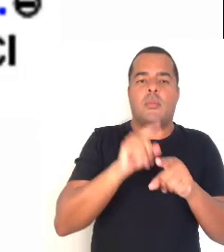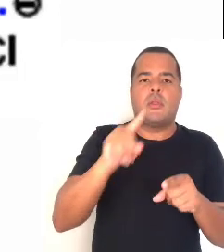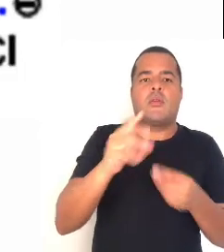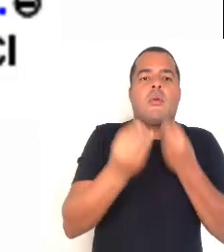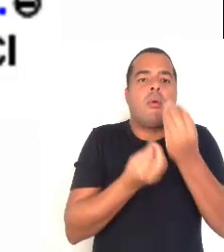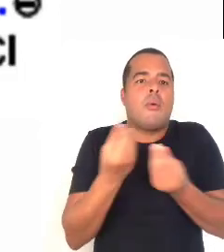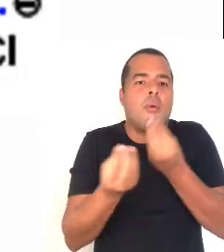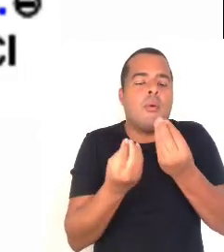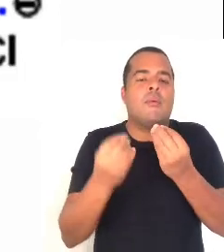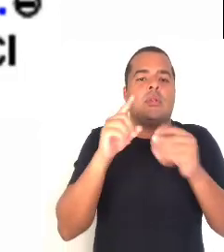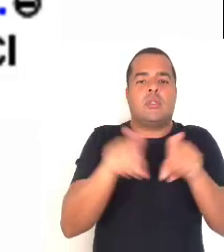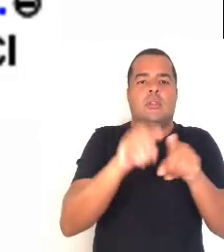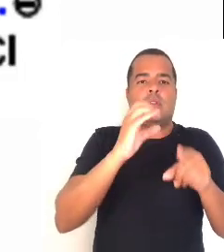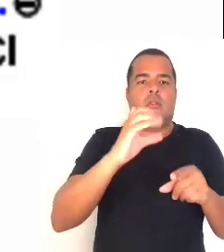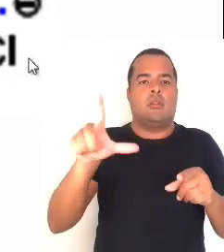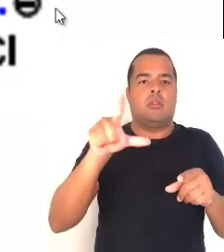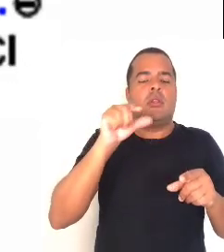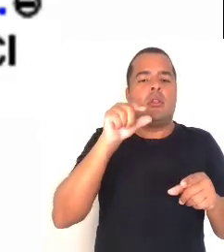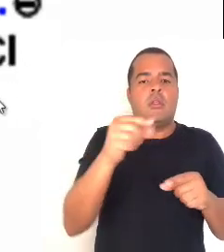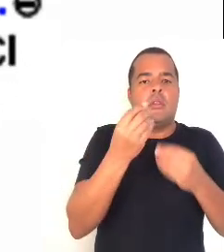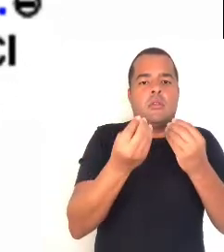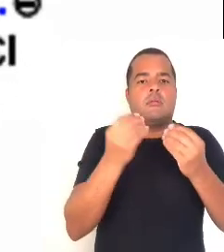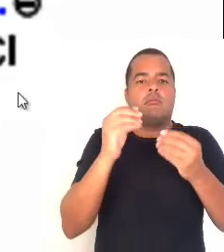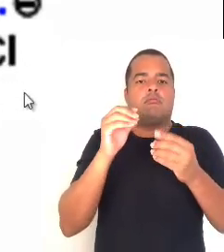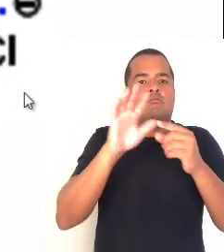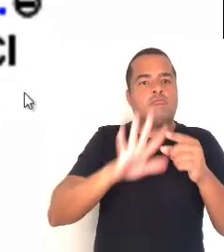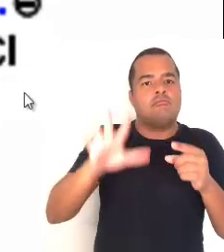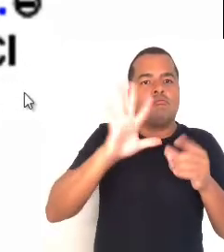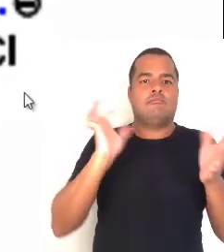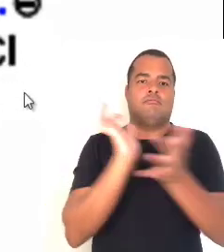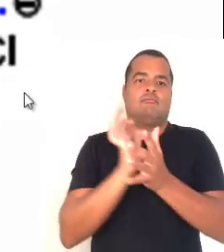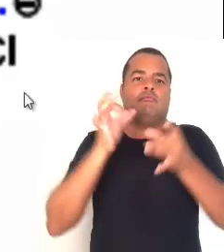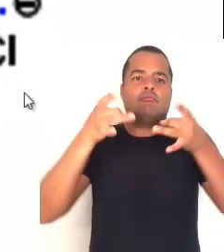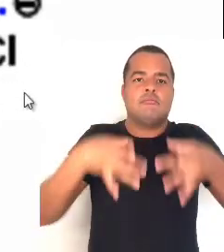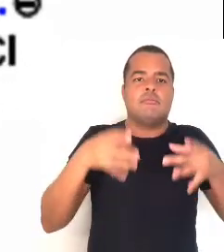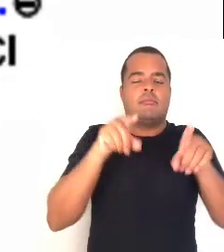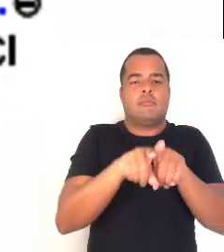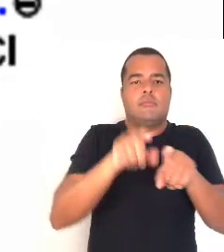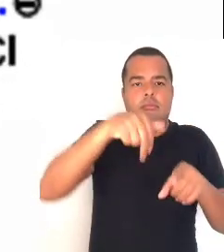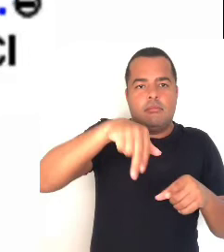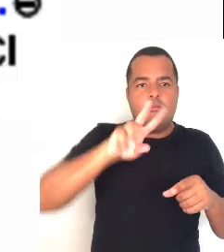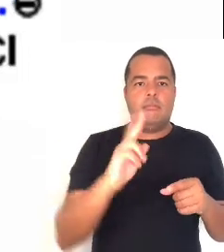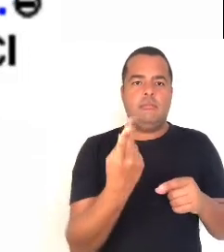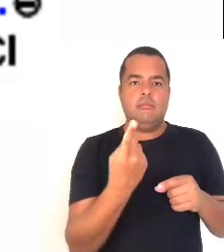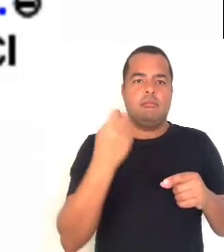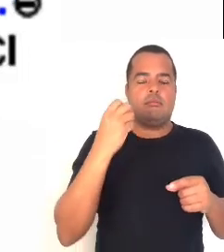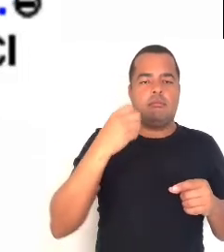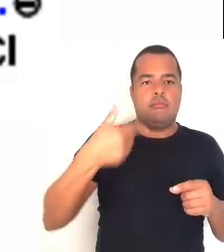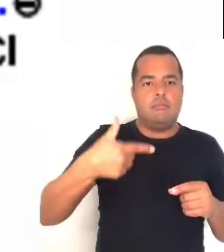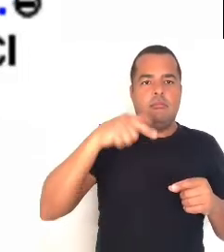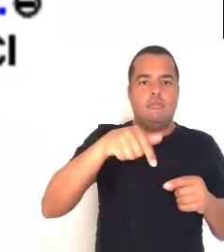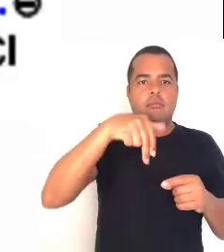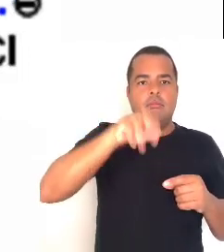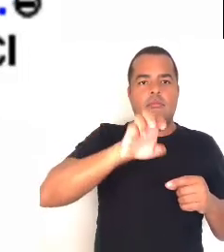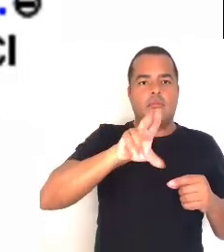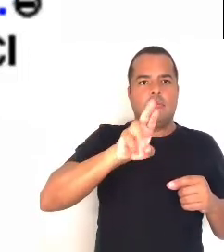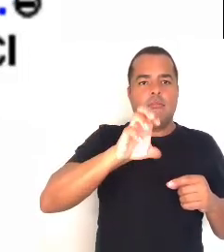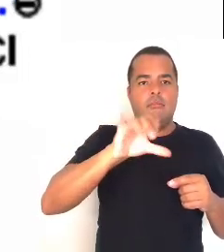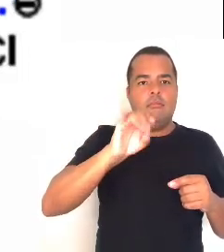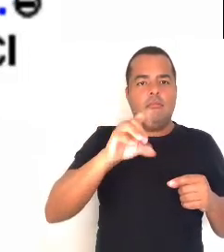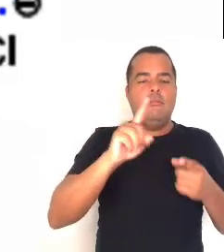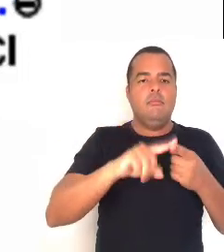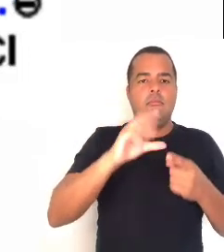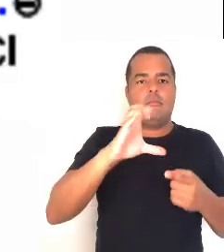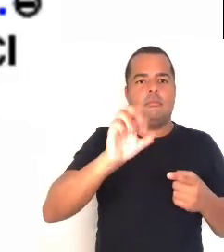ser aí a etilamina, né? E o Cl atuando como grupo abandonador. Então, aqui eu teria o NH2 atuando como